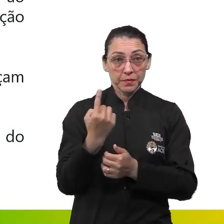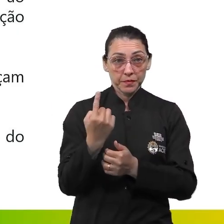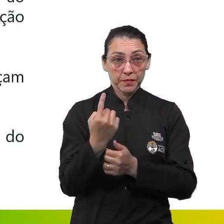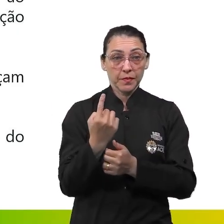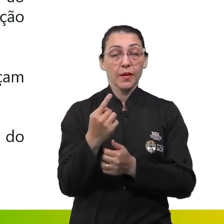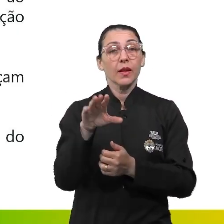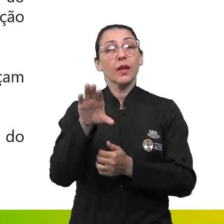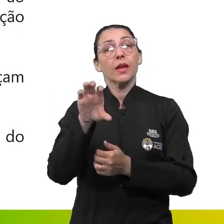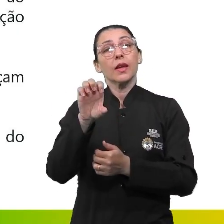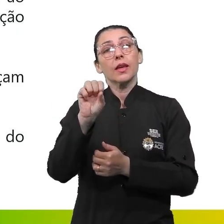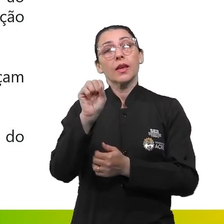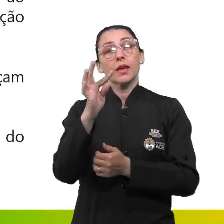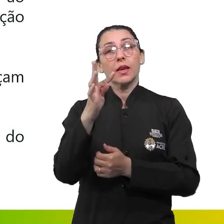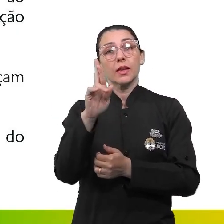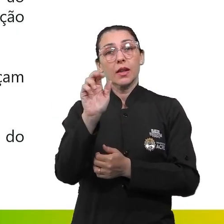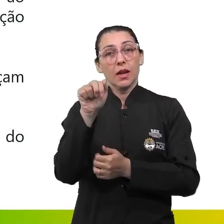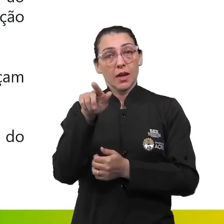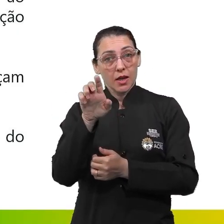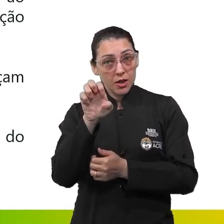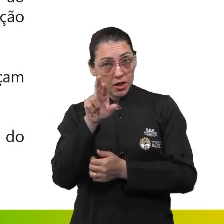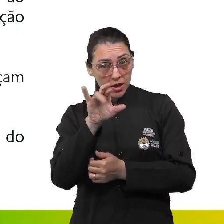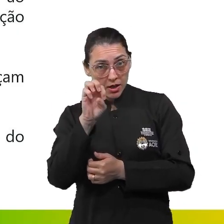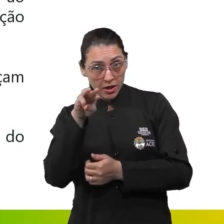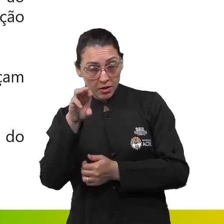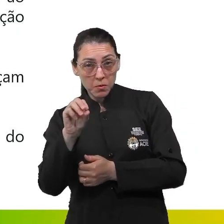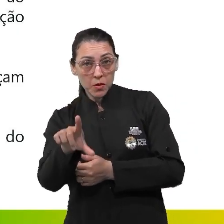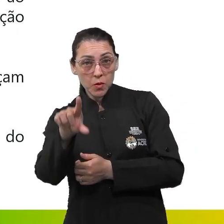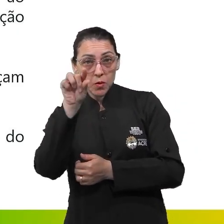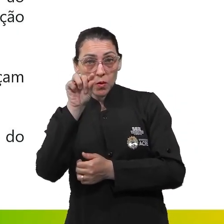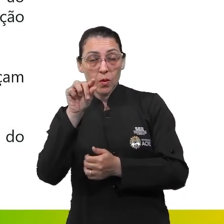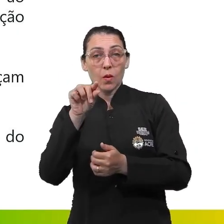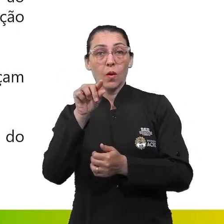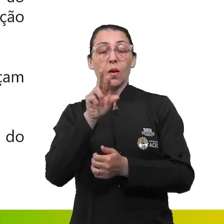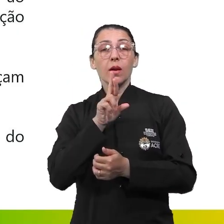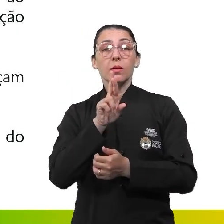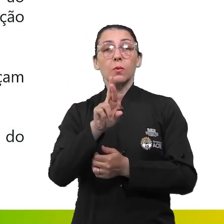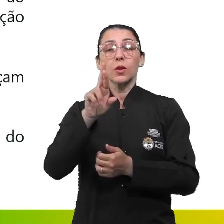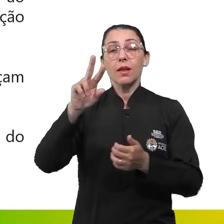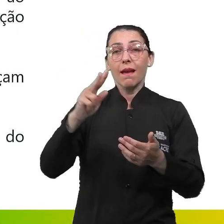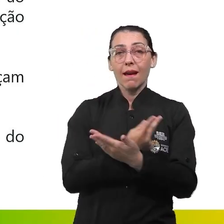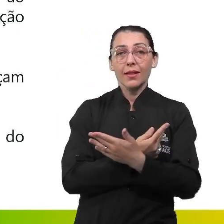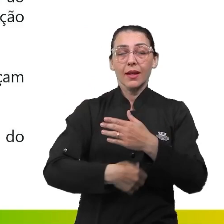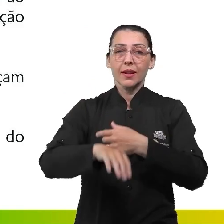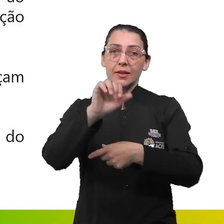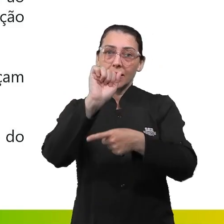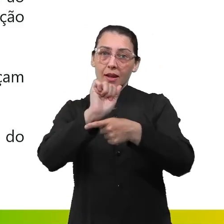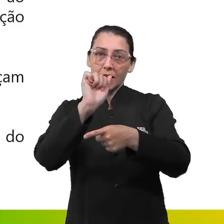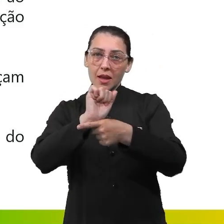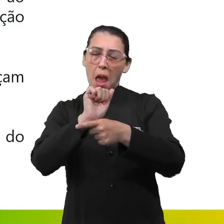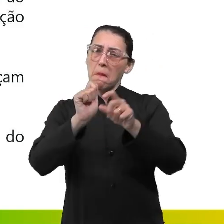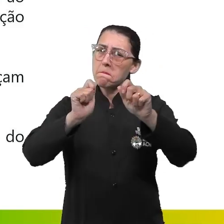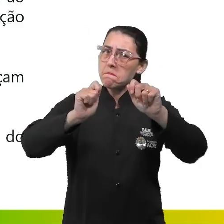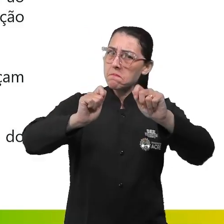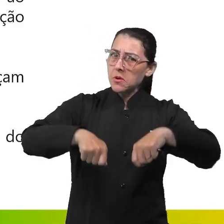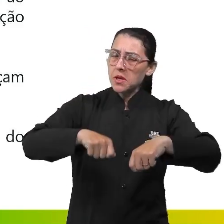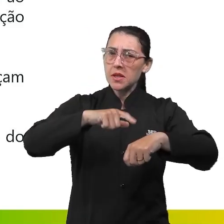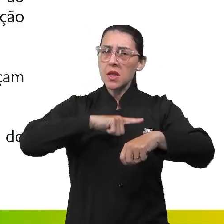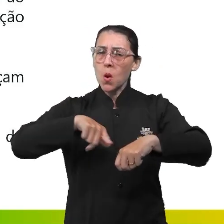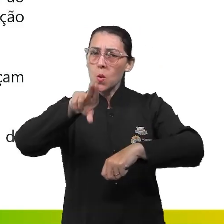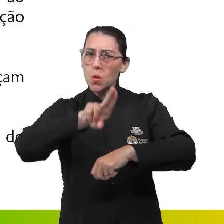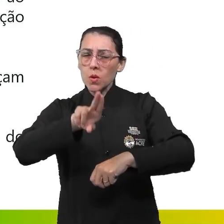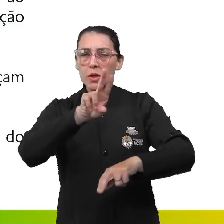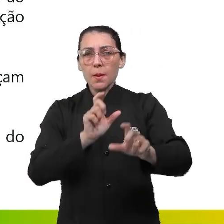os estrangeirismos, marque a alternativa incorreta. Letra A. É possível haver uso